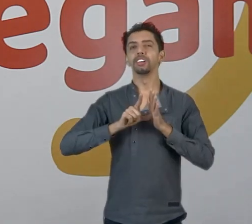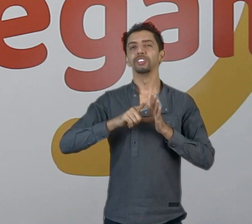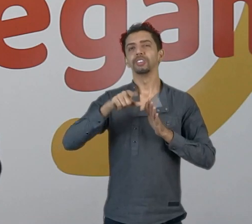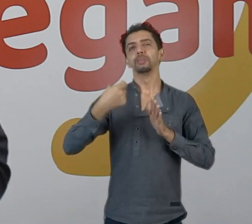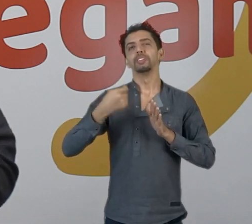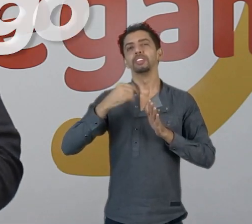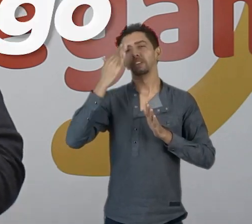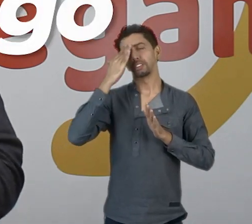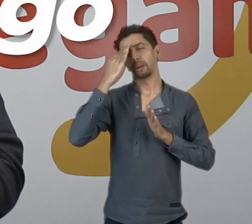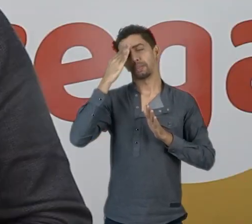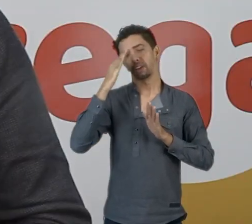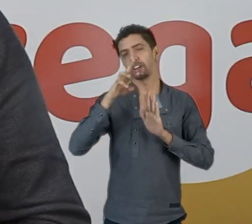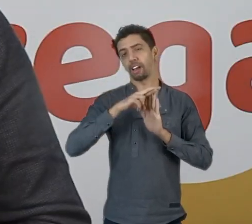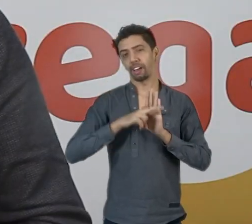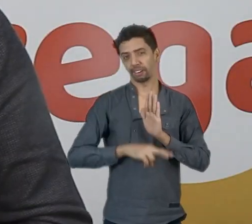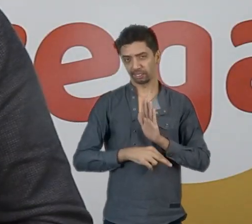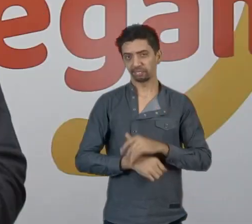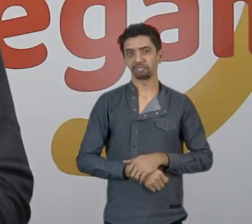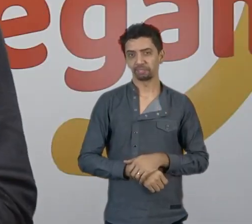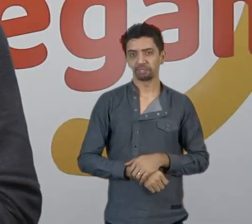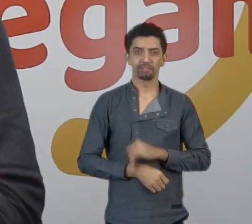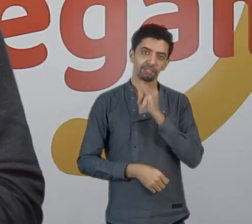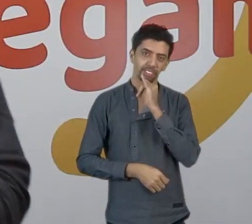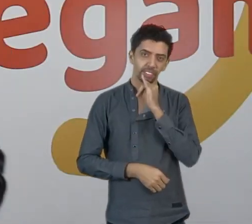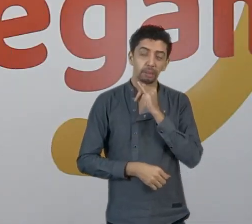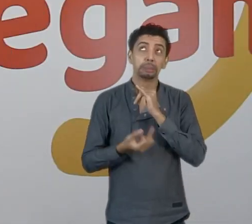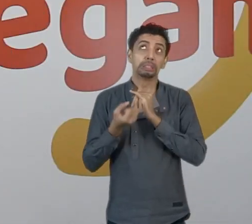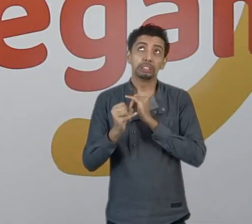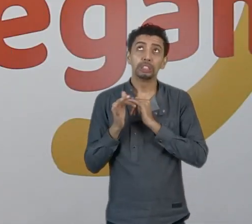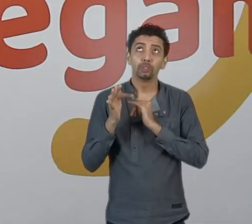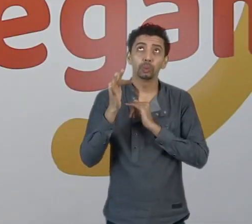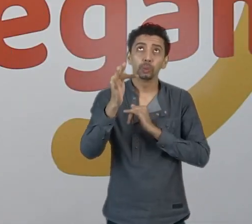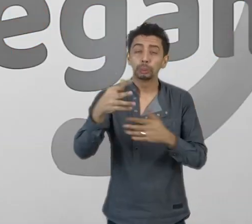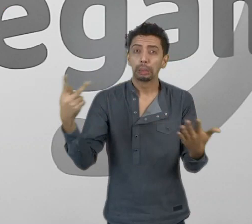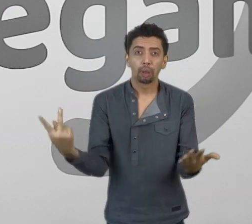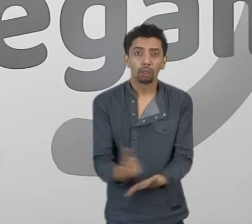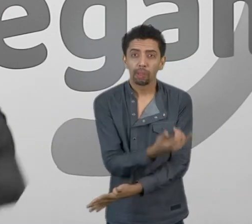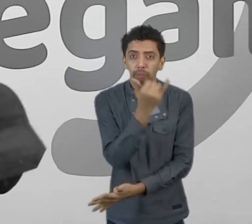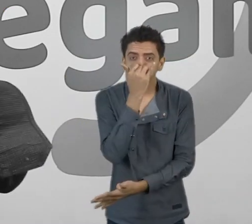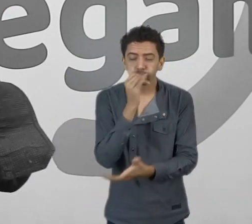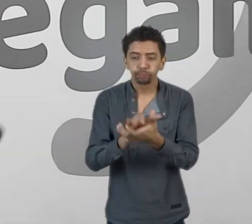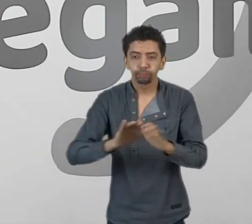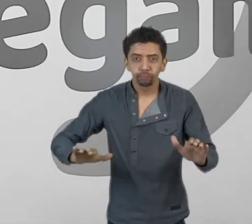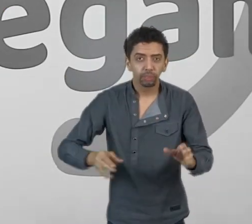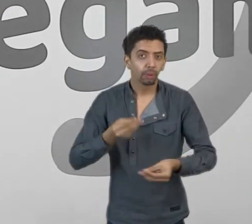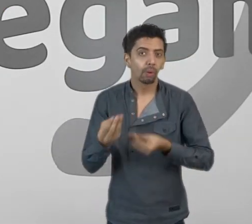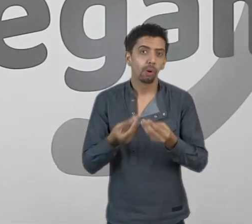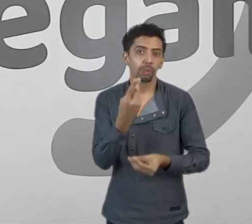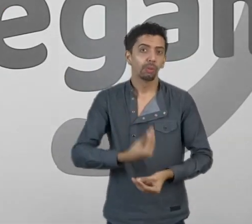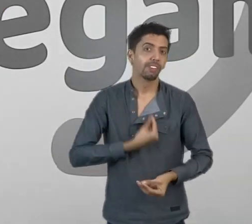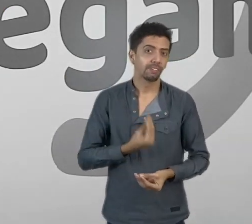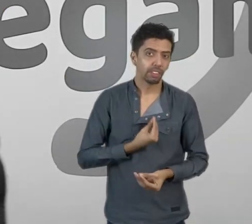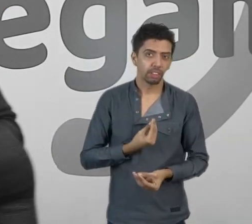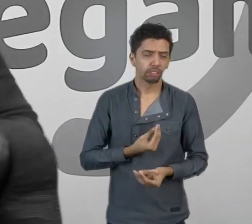Estabeleça as regras do jogo isso significa como eu saio dessa relação só fala assim não espera aí você